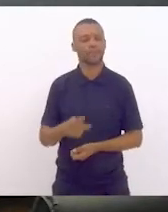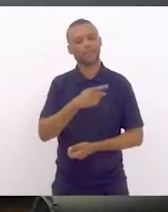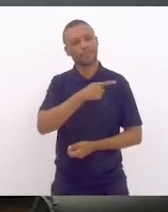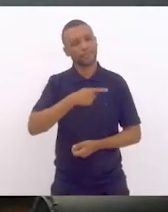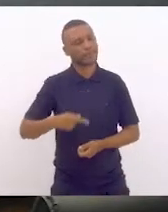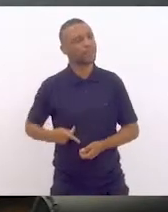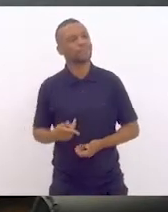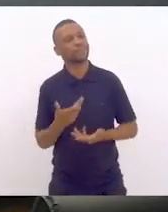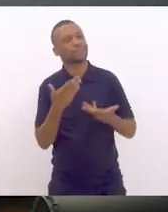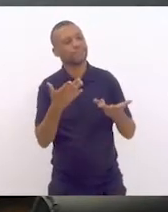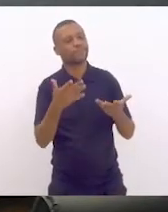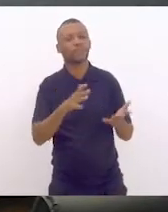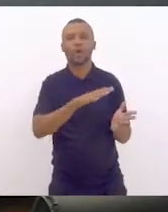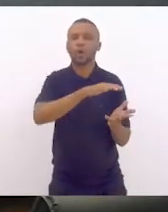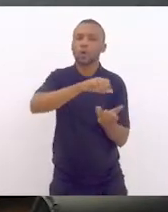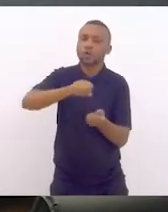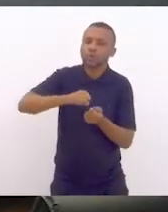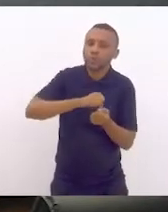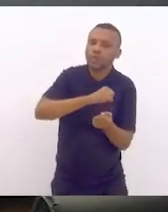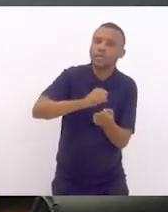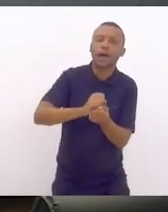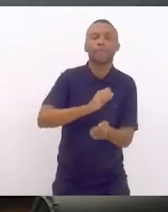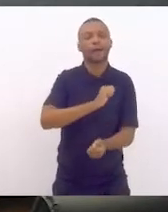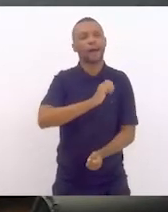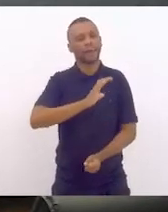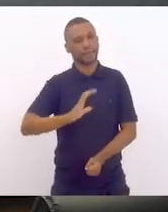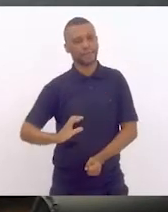Siciliano, deputados,